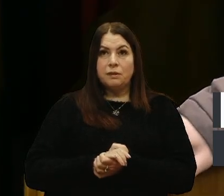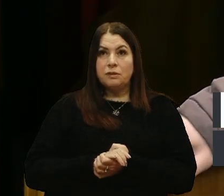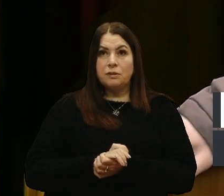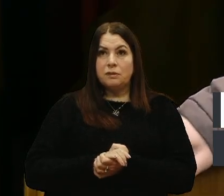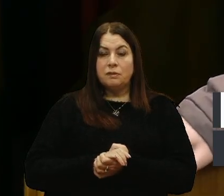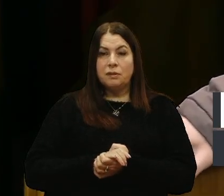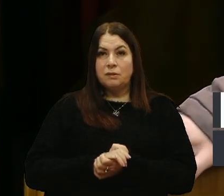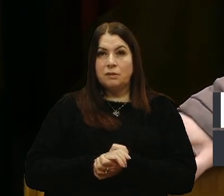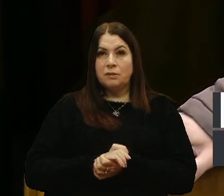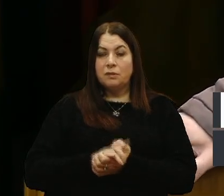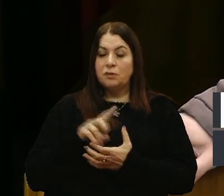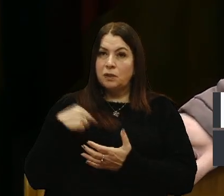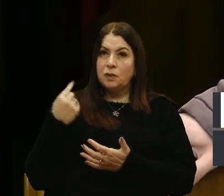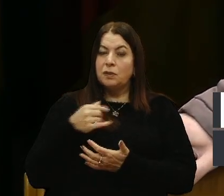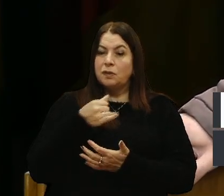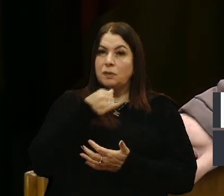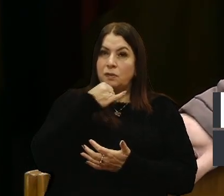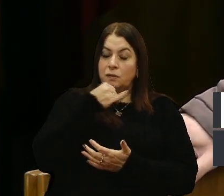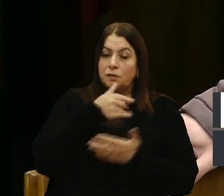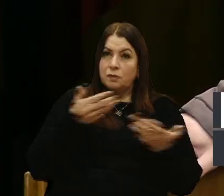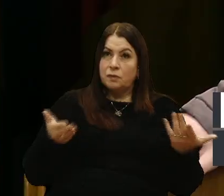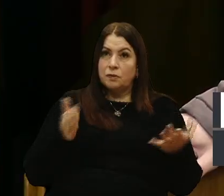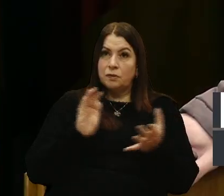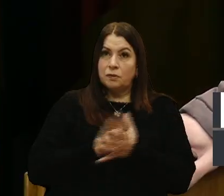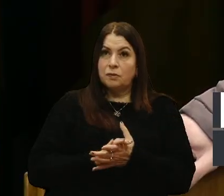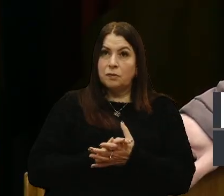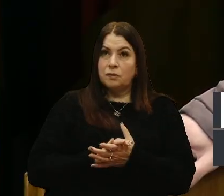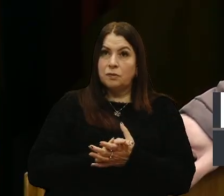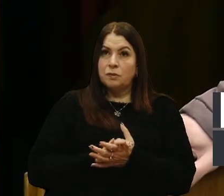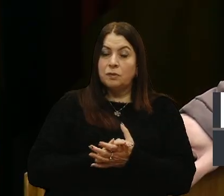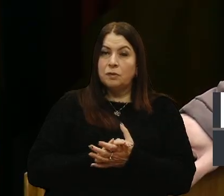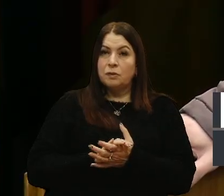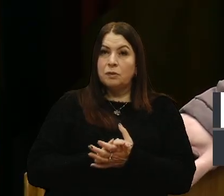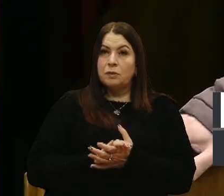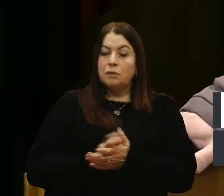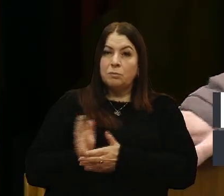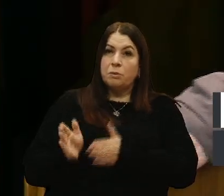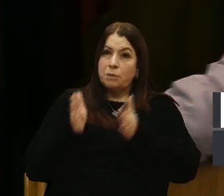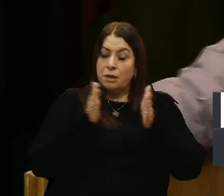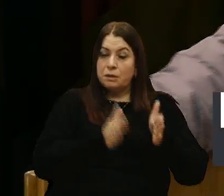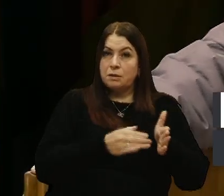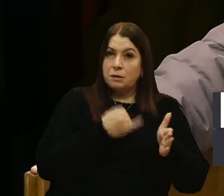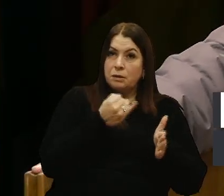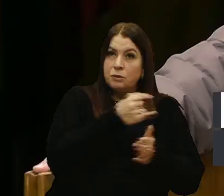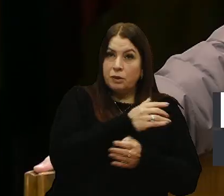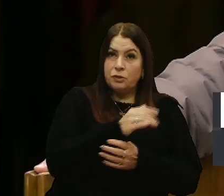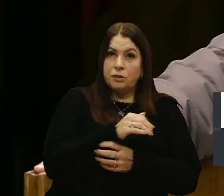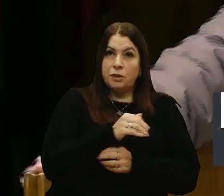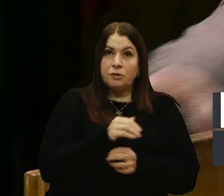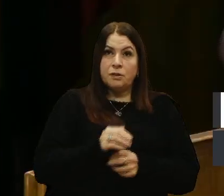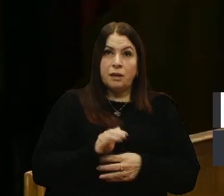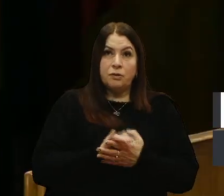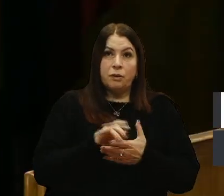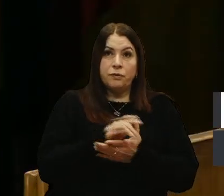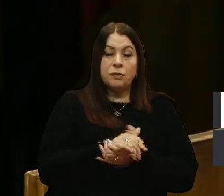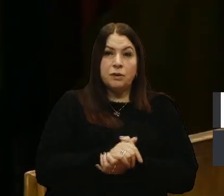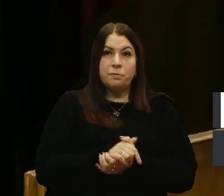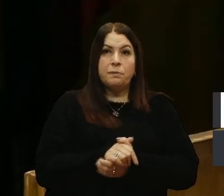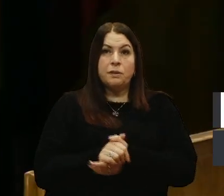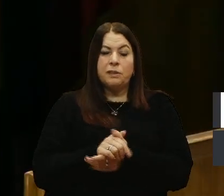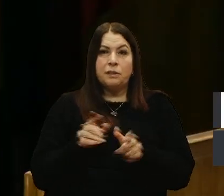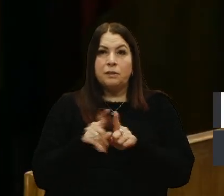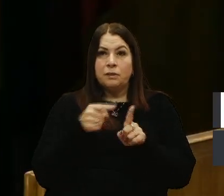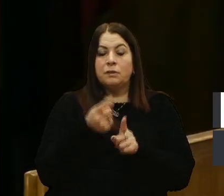Nós, infelizmente, somos, em uma parcela significativa, o farmacós de